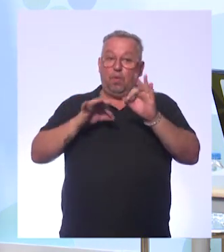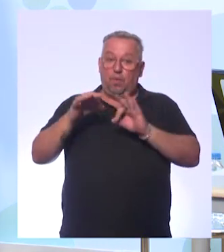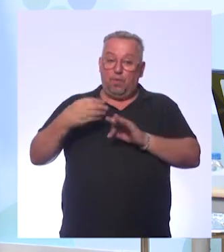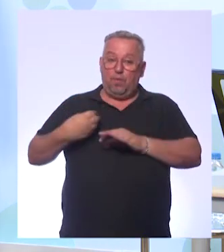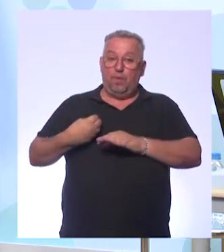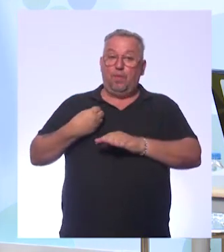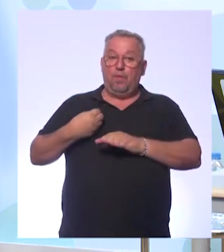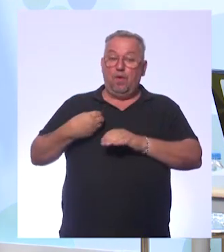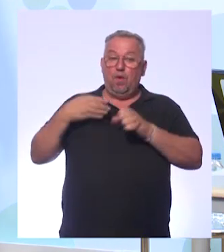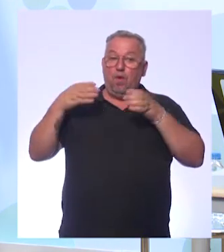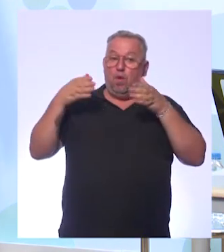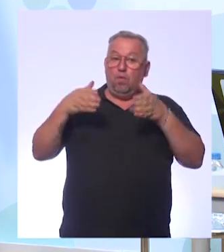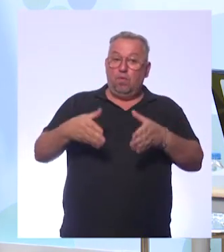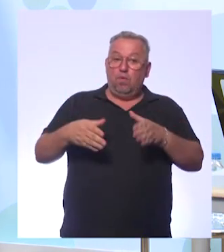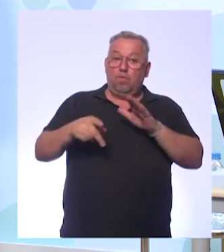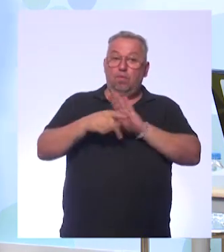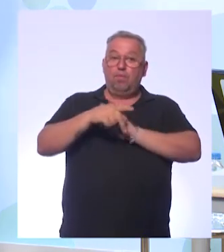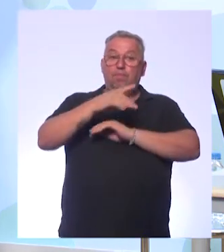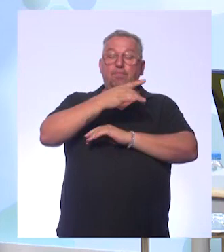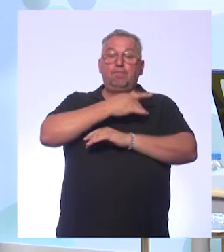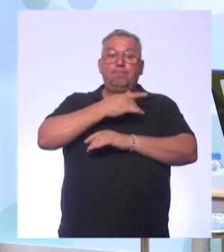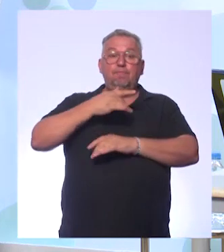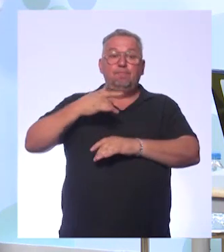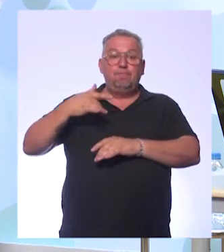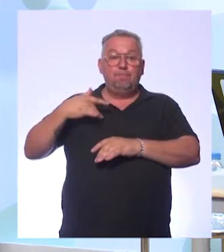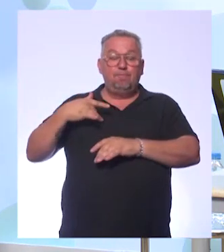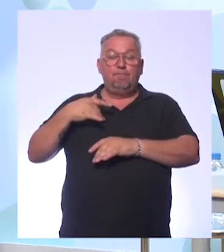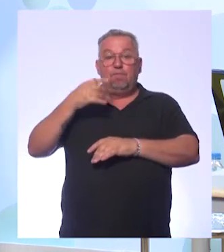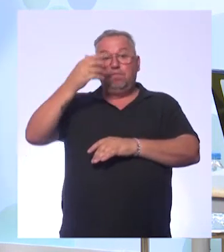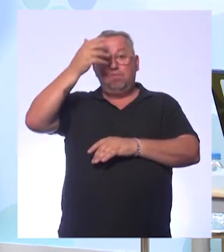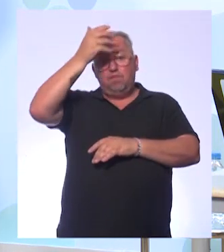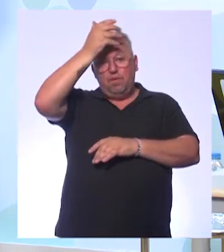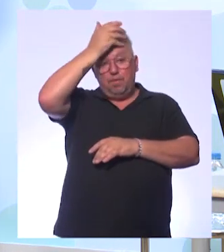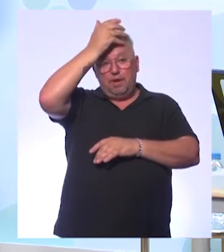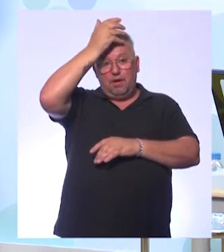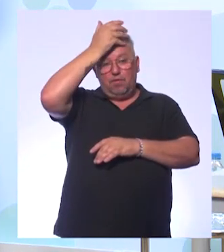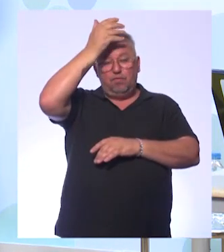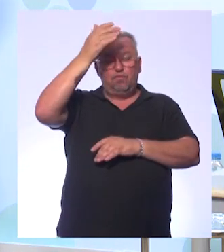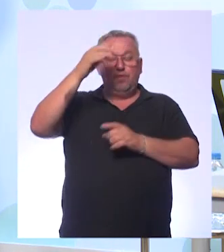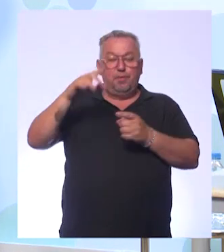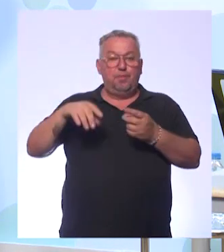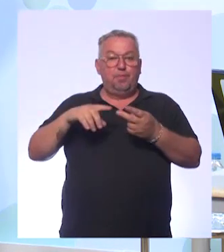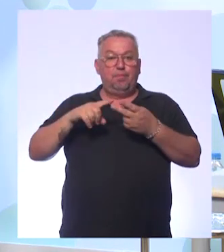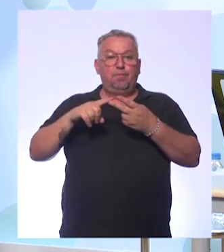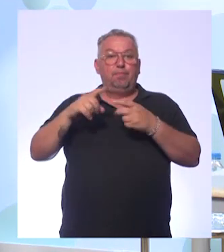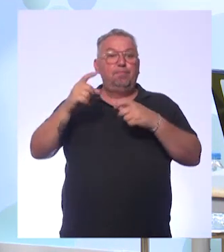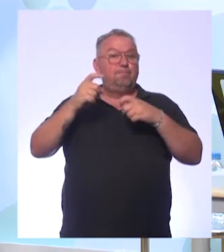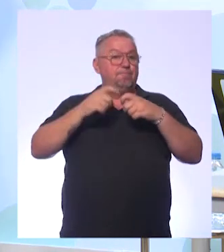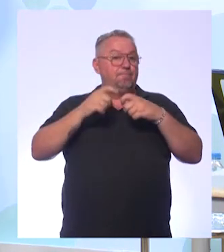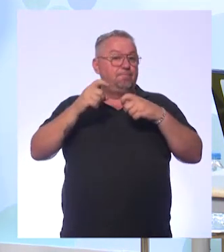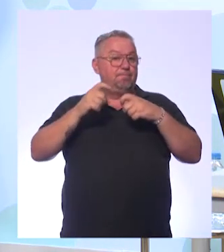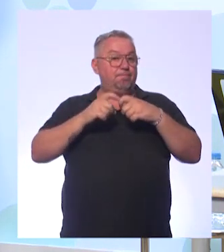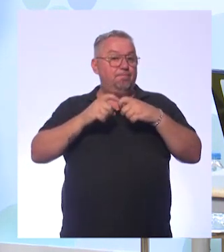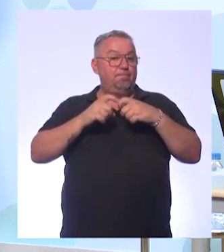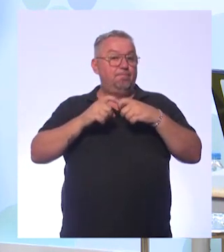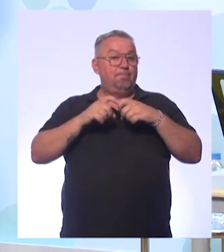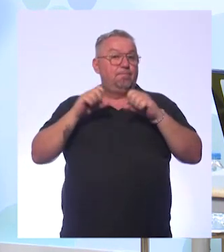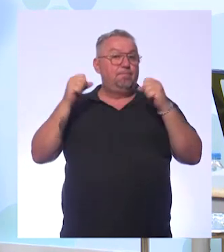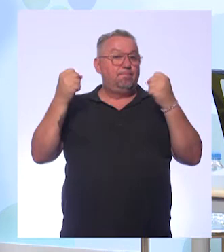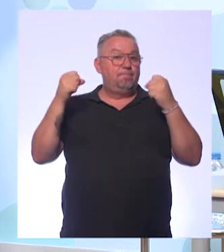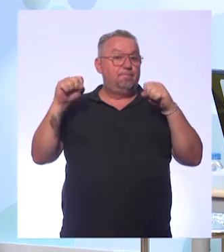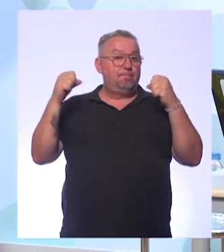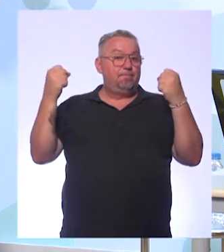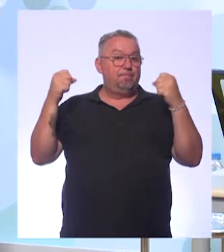vida, né, na área da saúde, né, seja enfermagem, seja medicina,